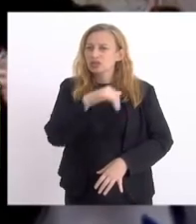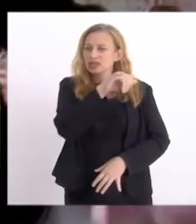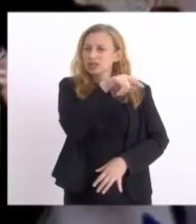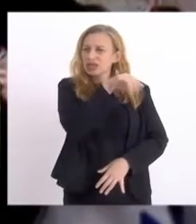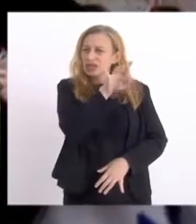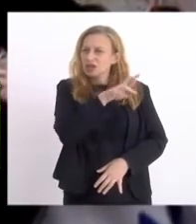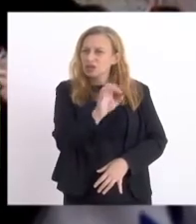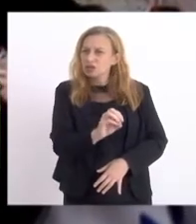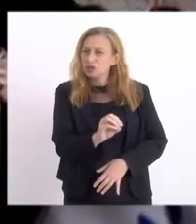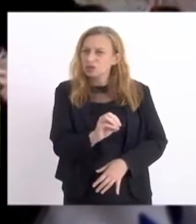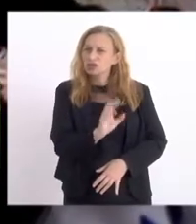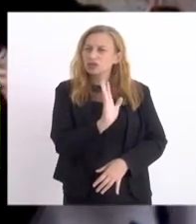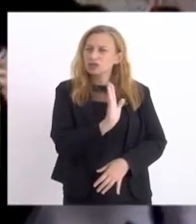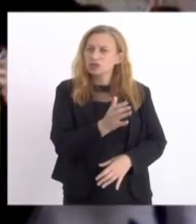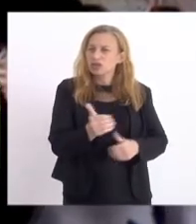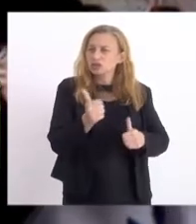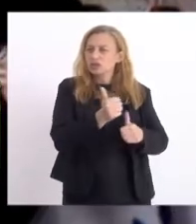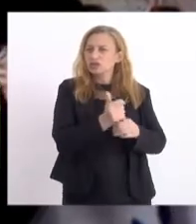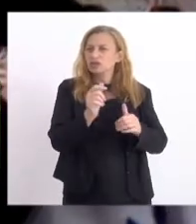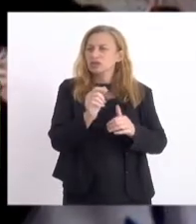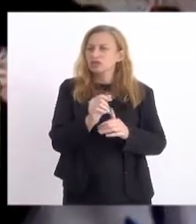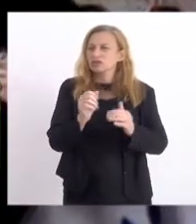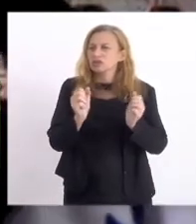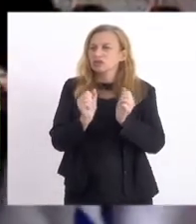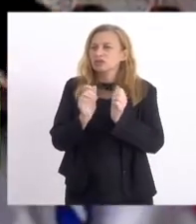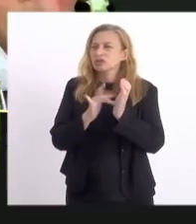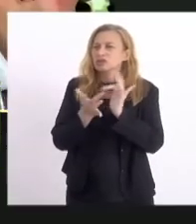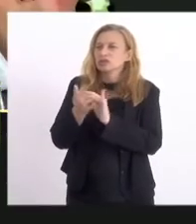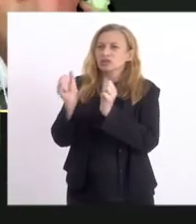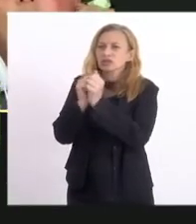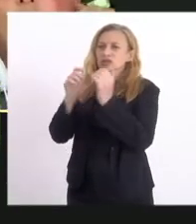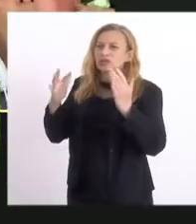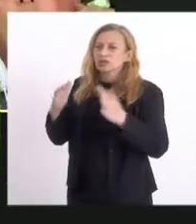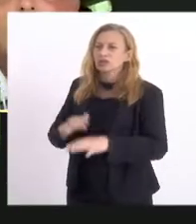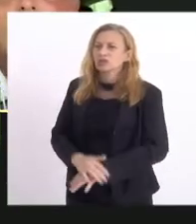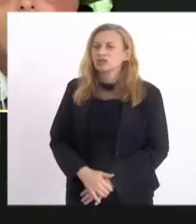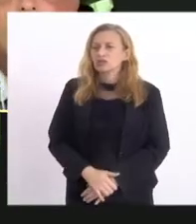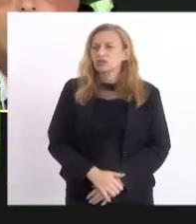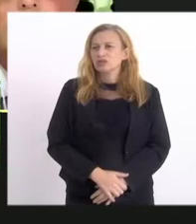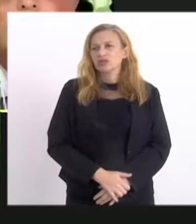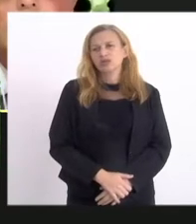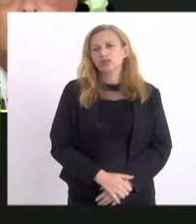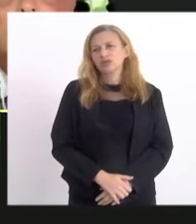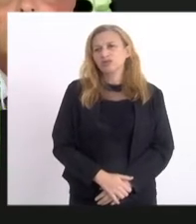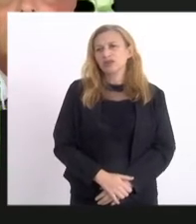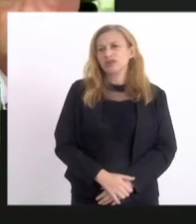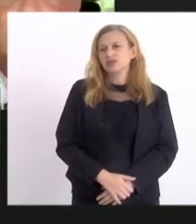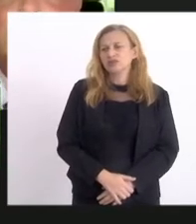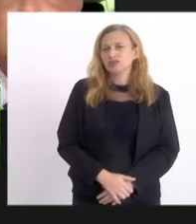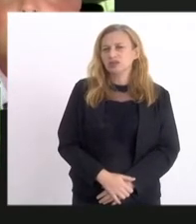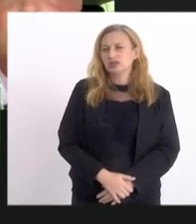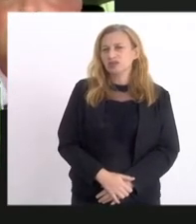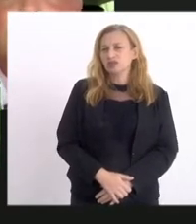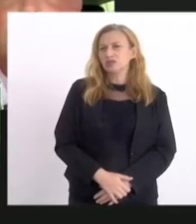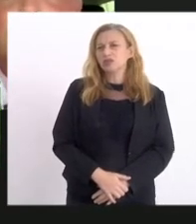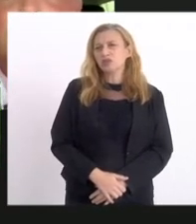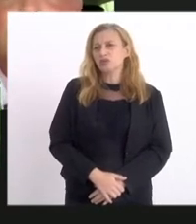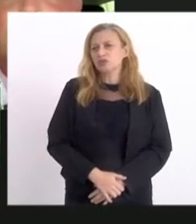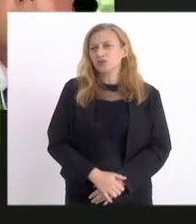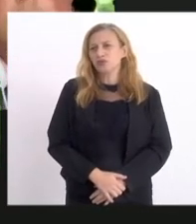lugar ao glorificado. Ficaram na história. Presidente Márcio Pacheco? Mas tem, deputada Mônica Francisco,